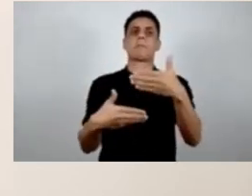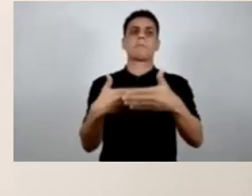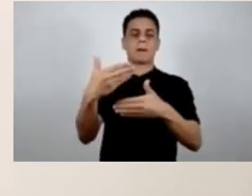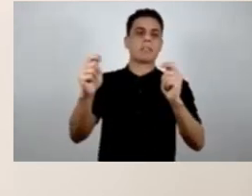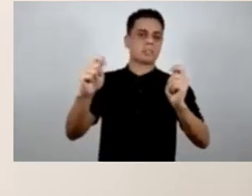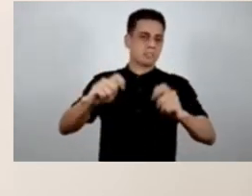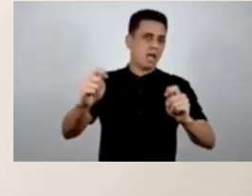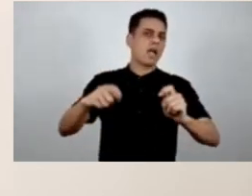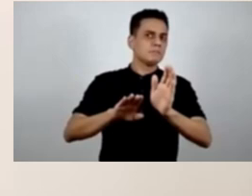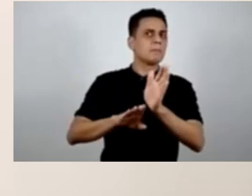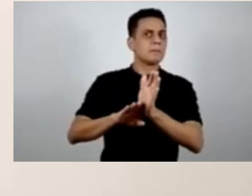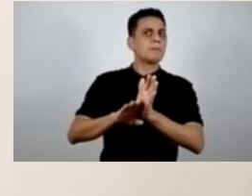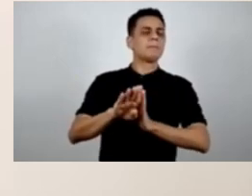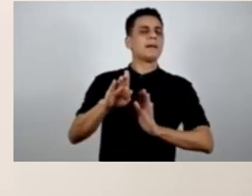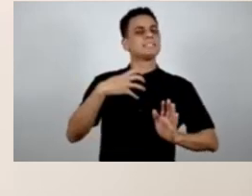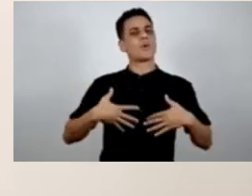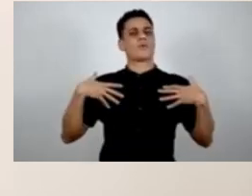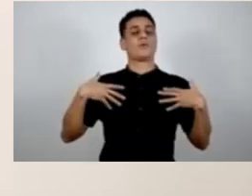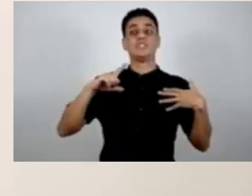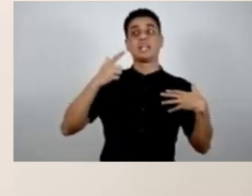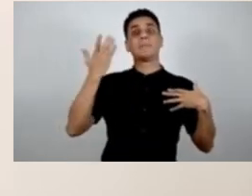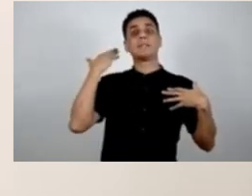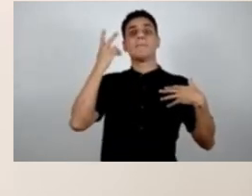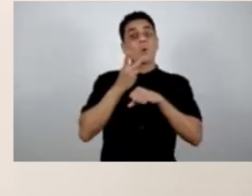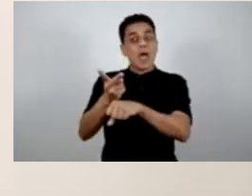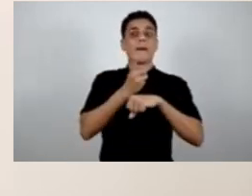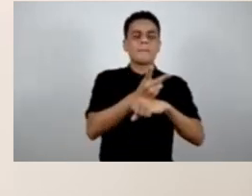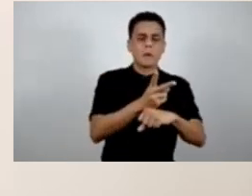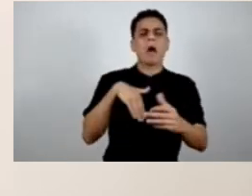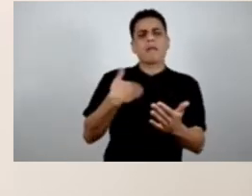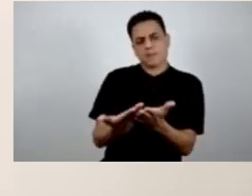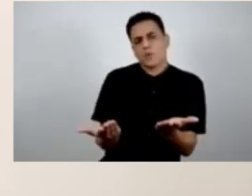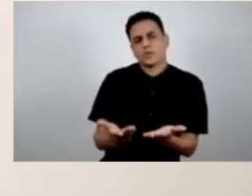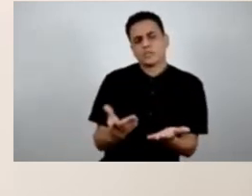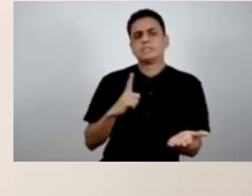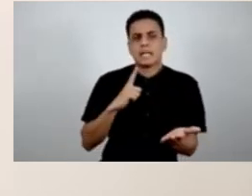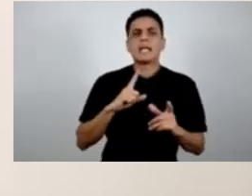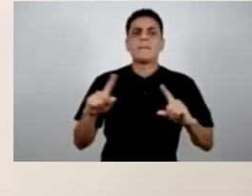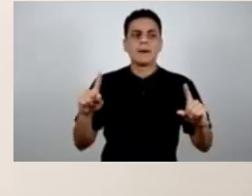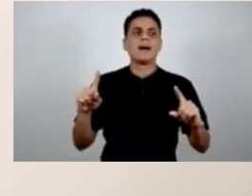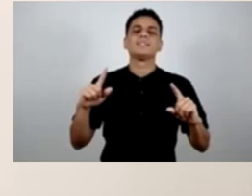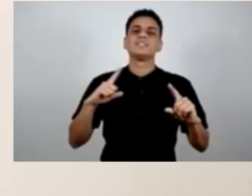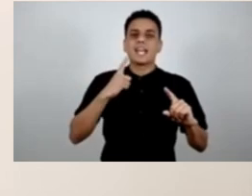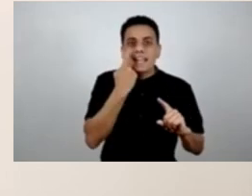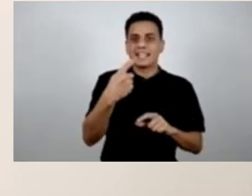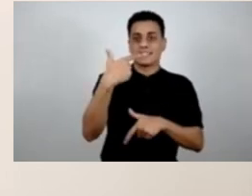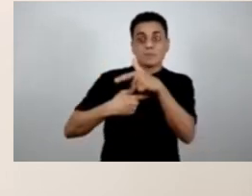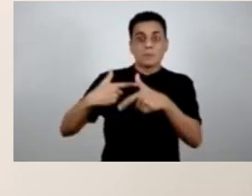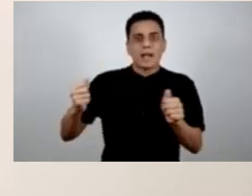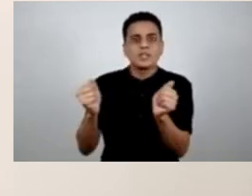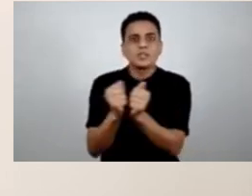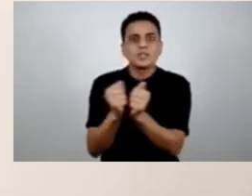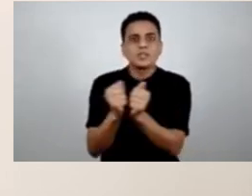certo orgulho. A gente era muito procurado, ainda somos, mas muito procurados nesse sentido, vamos trabalhar com o Brasil.